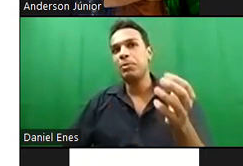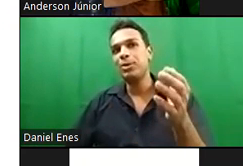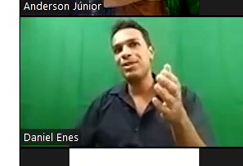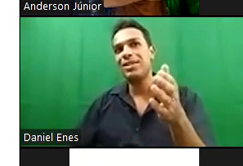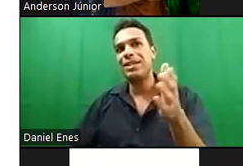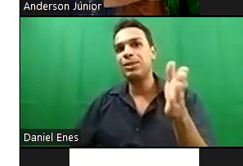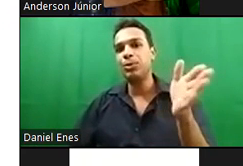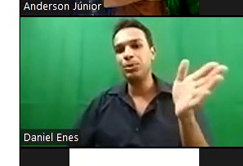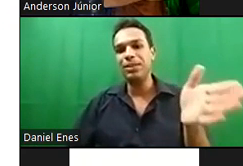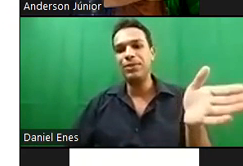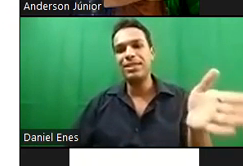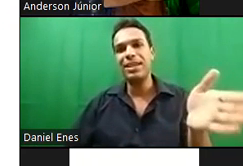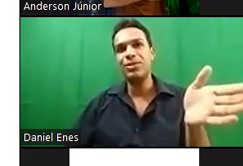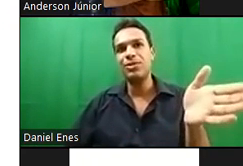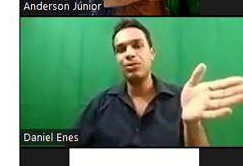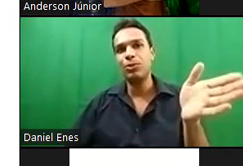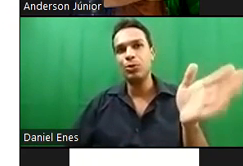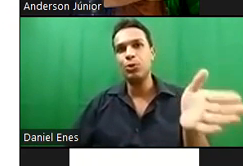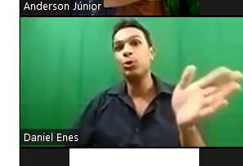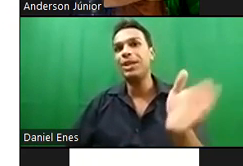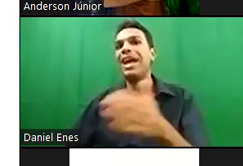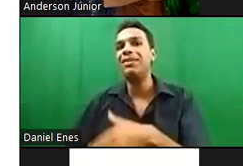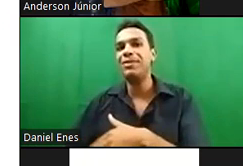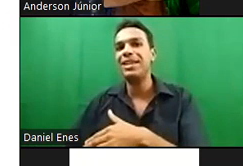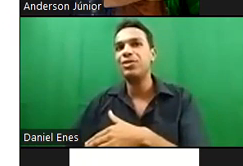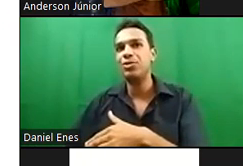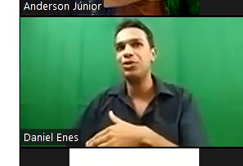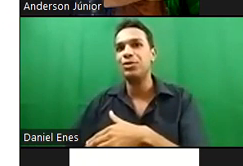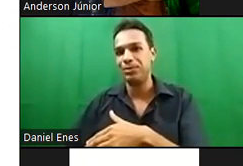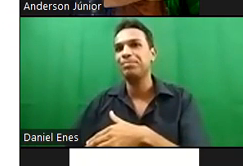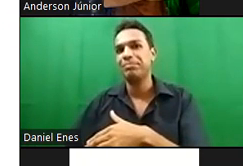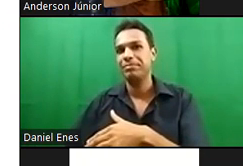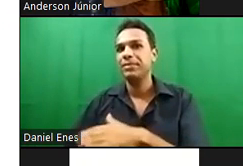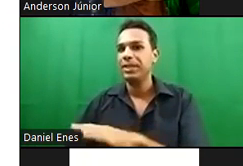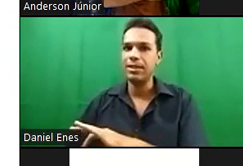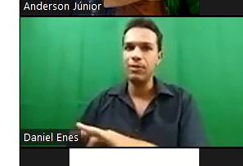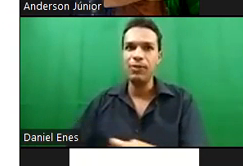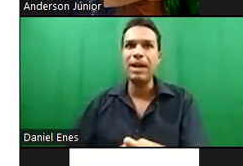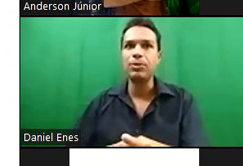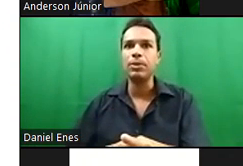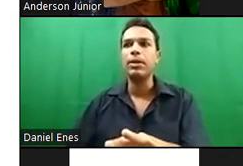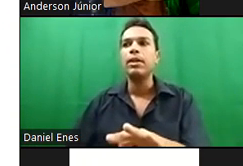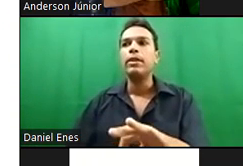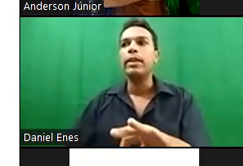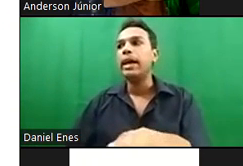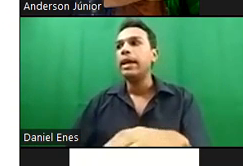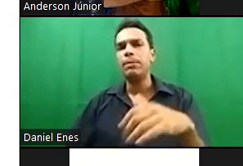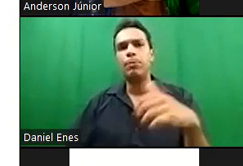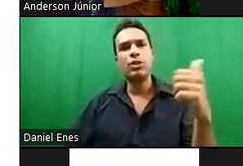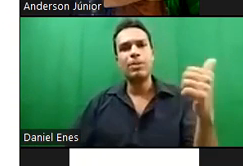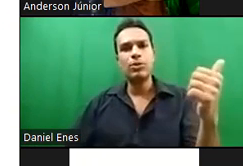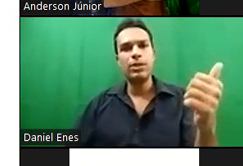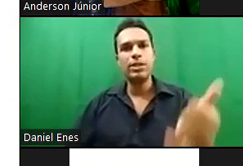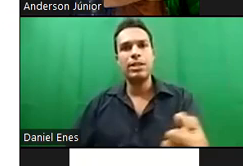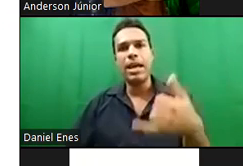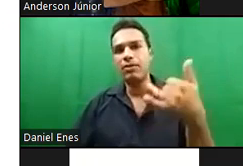colocação, posso dizer que todo deficiente, todo surdo, ele é deficiente auditivo. Isso é um fato, né? Ele pode ter